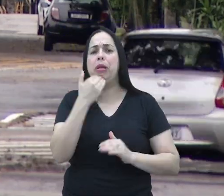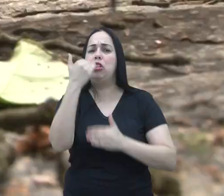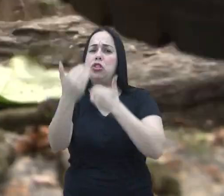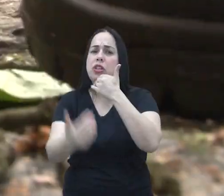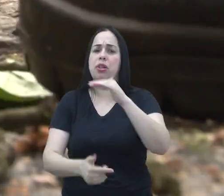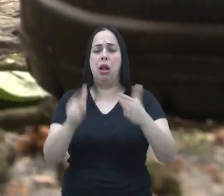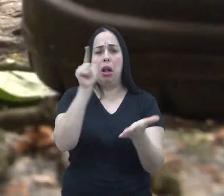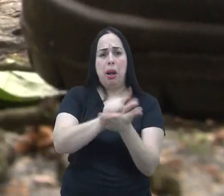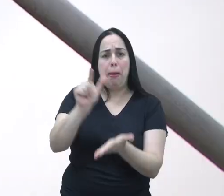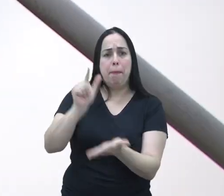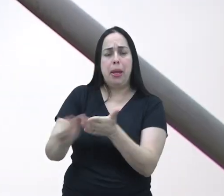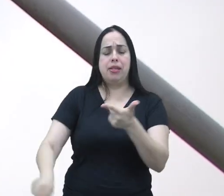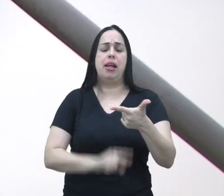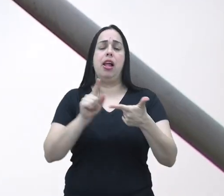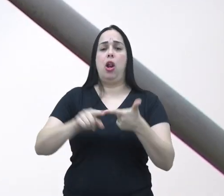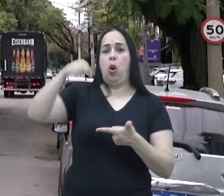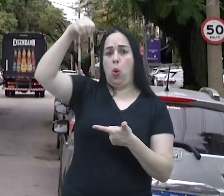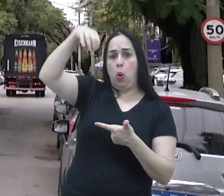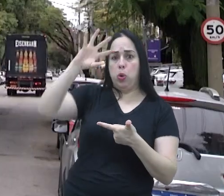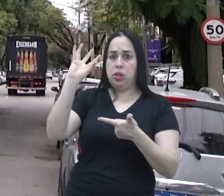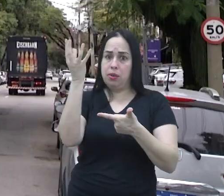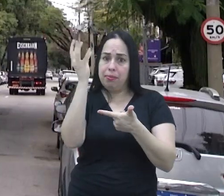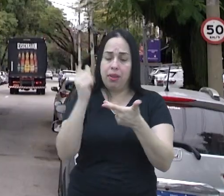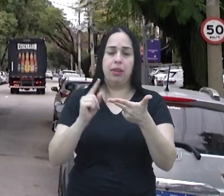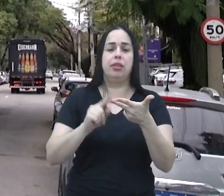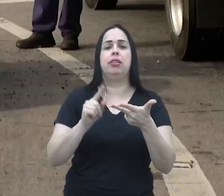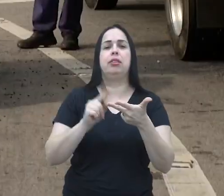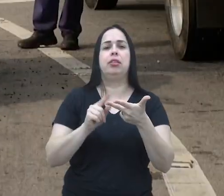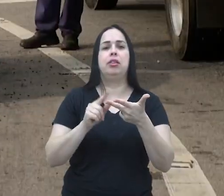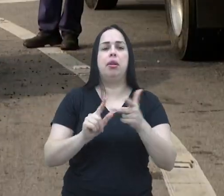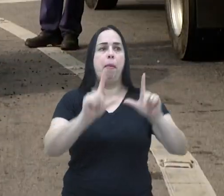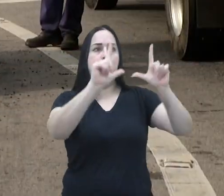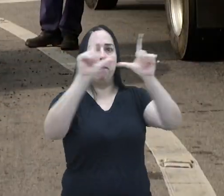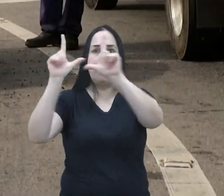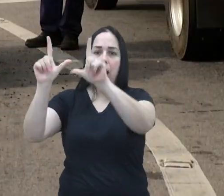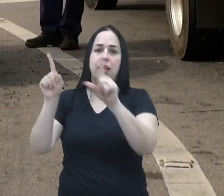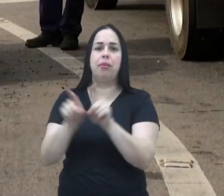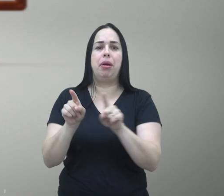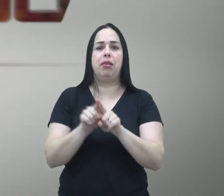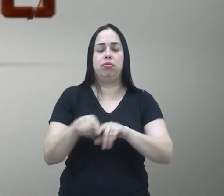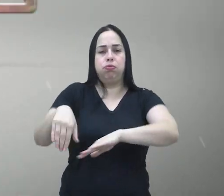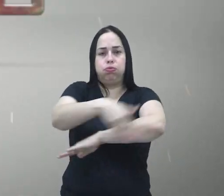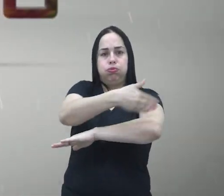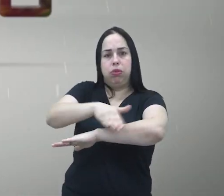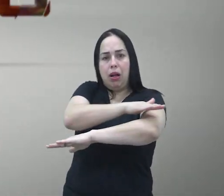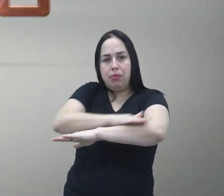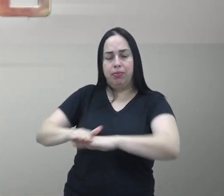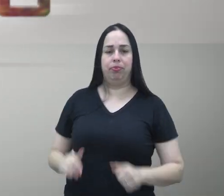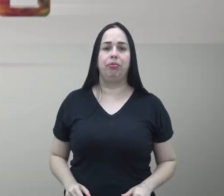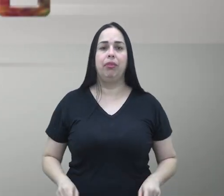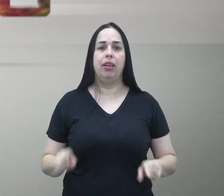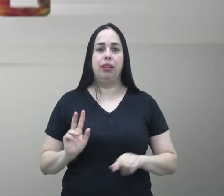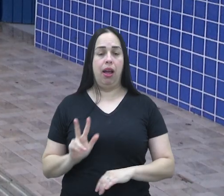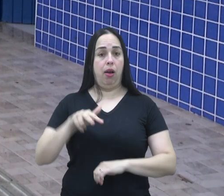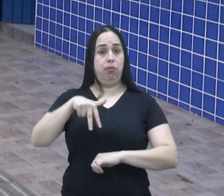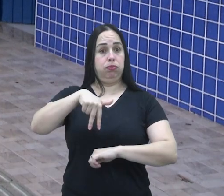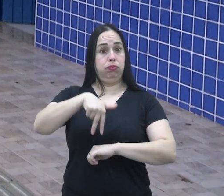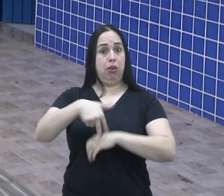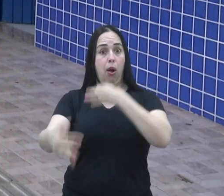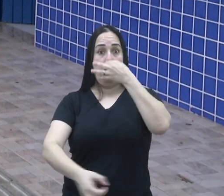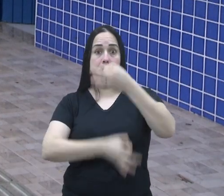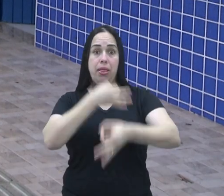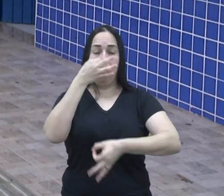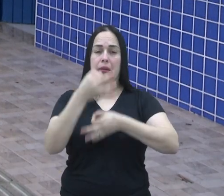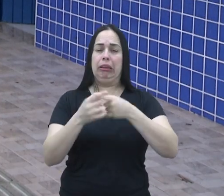públicas, como limpeza, iluminação, sinalização e pavimentação viárias. Na tribuna, críticas à privatização